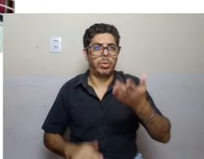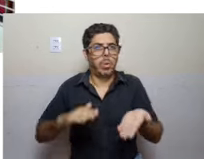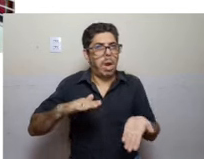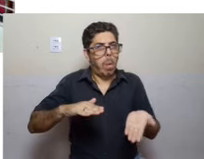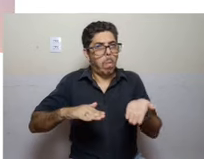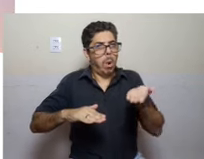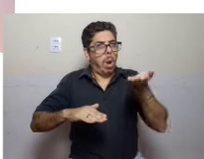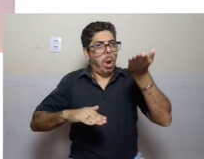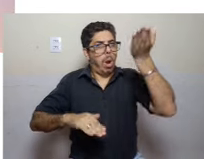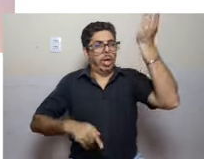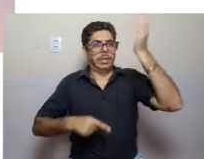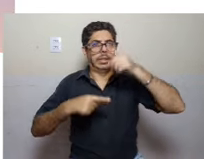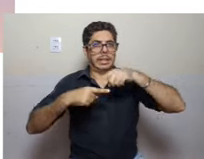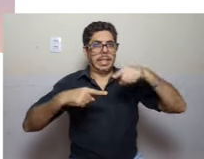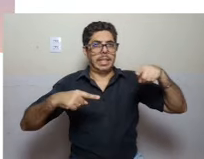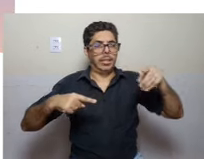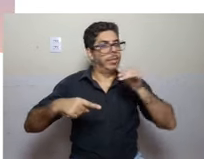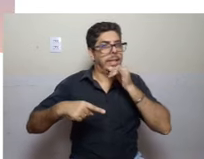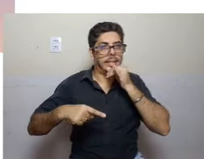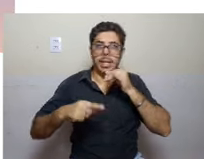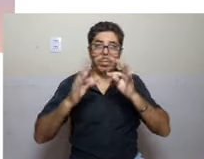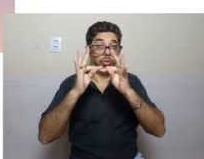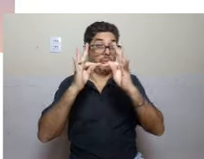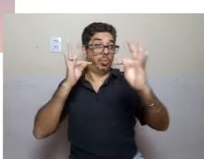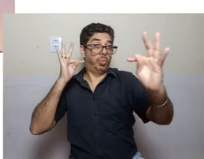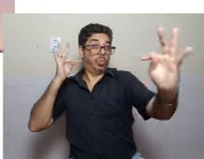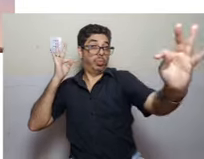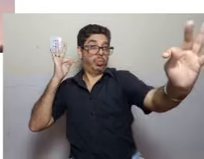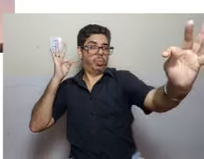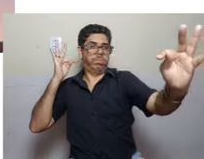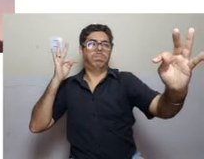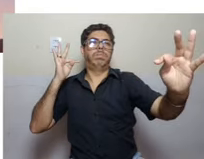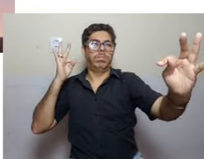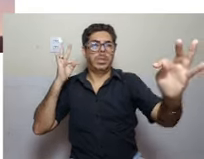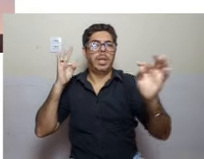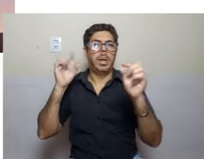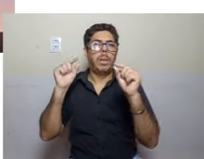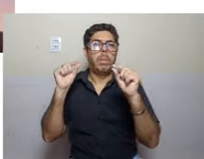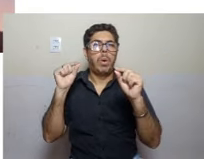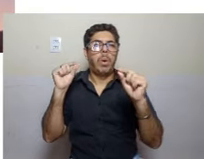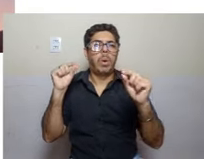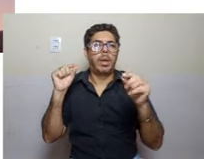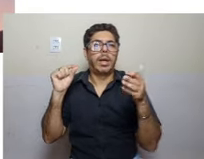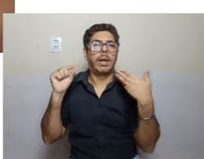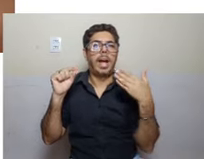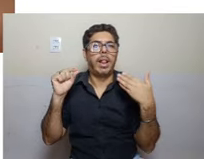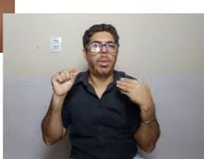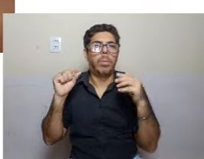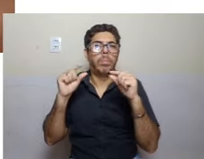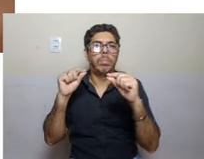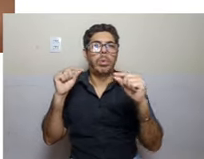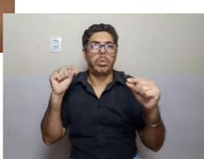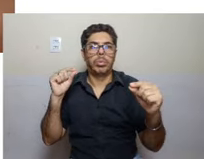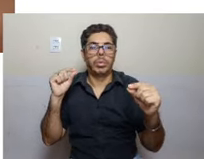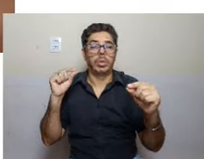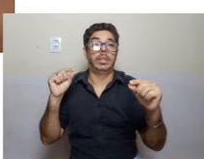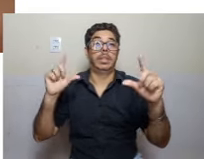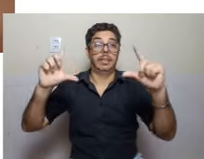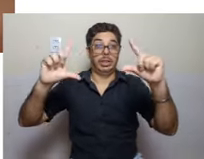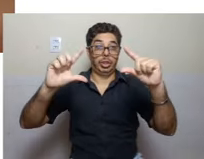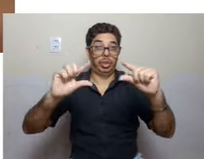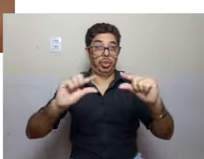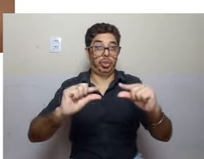alta tensão, para transmissão a longas distâncias com apenas pequenas perdas de calor, e depois reduzida para